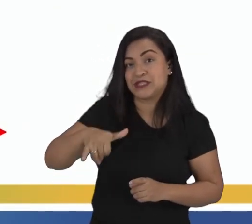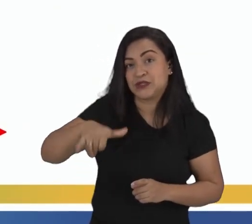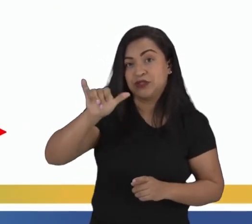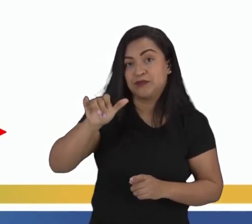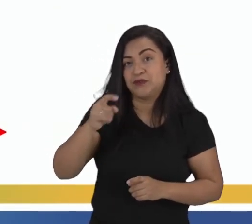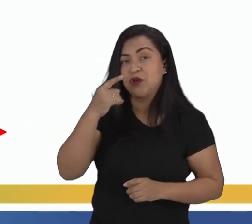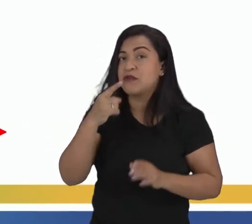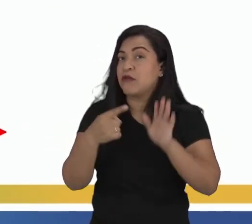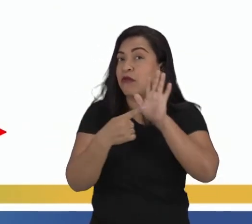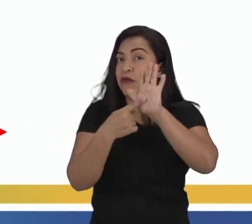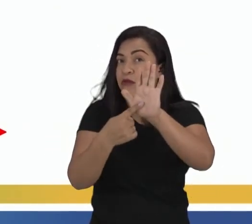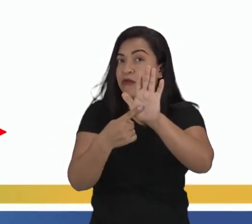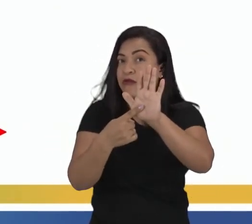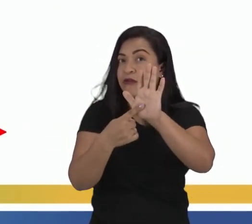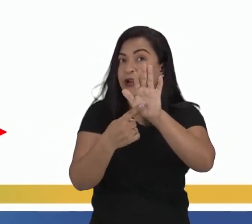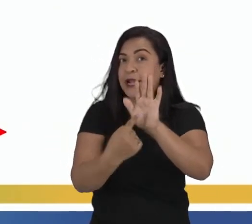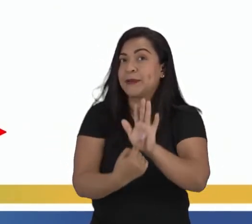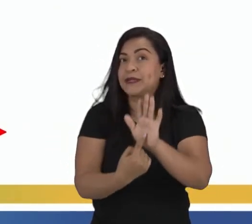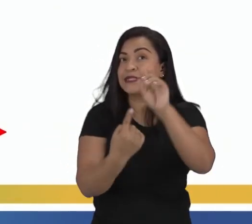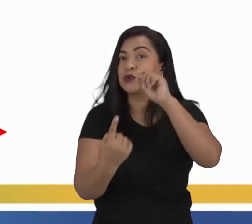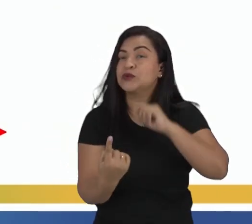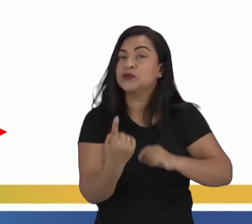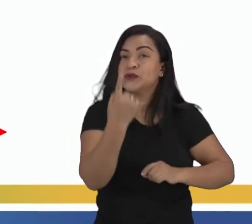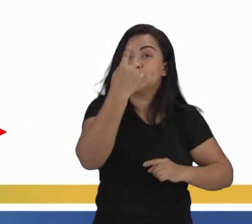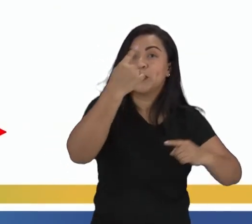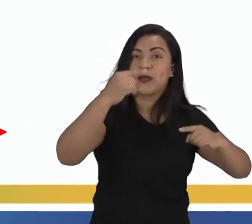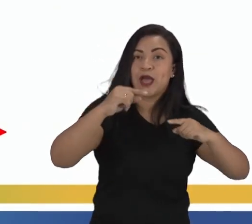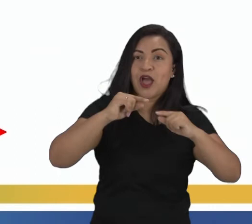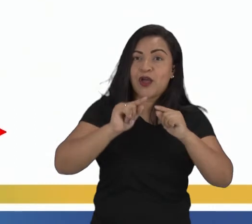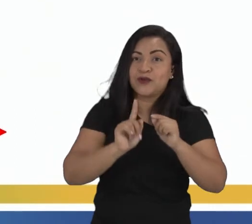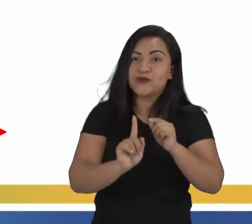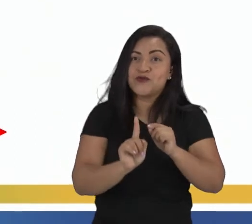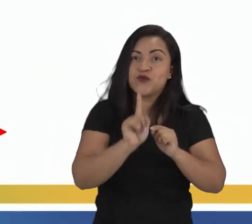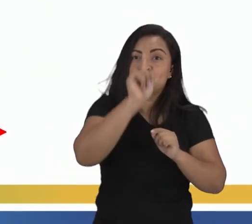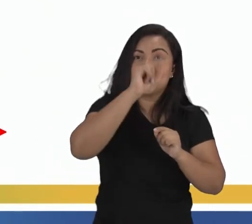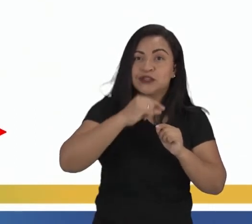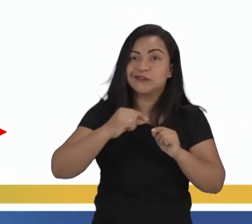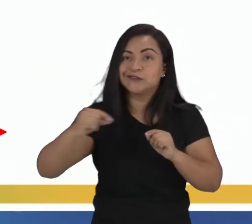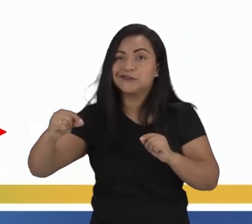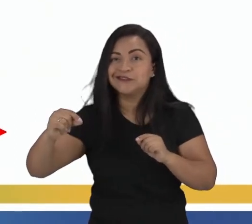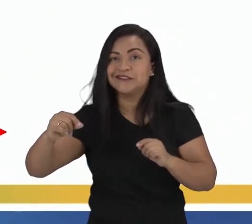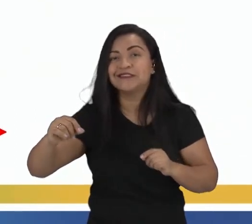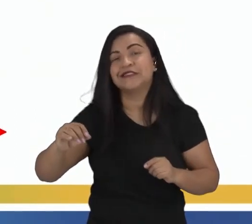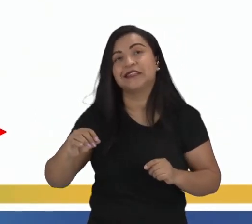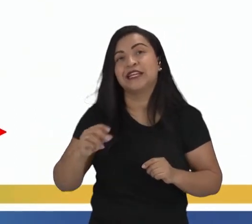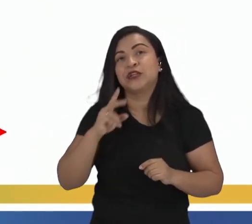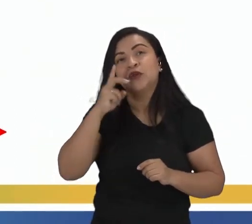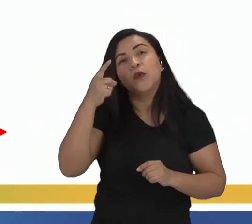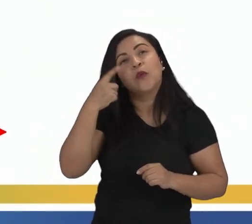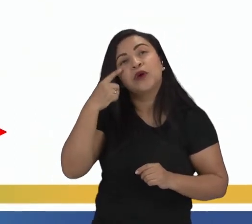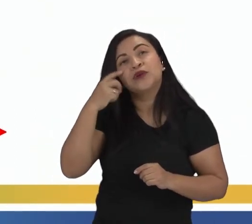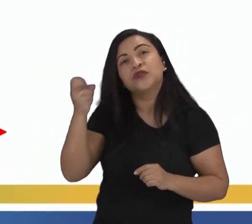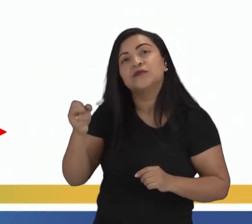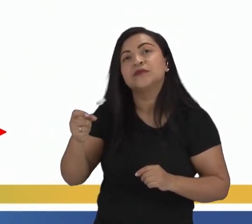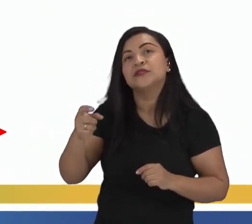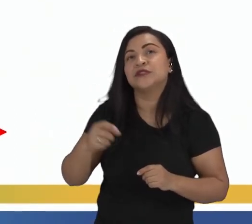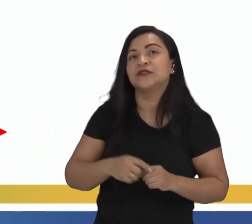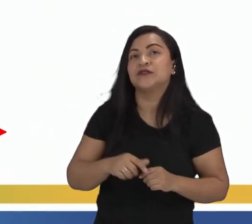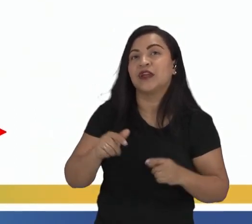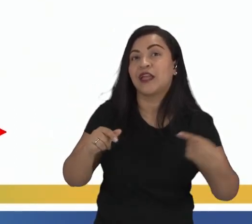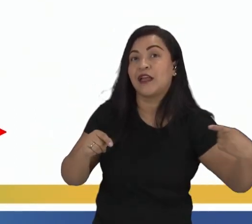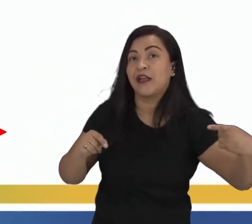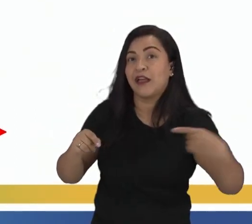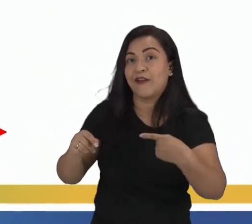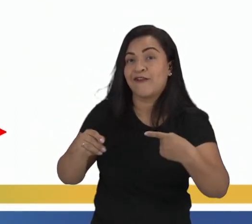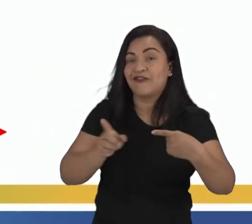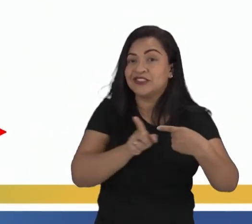só, representando as coordenadas XY aí. Então, nós podemos observar que a força externa F está